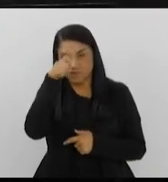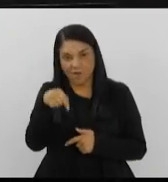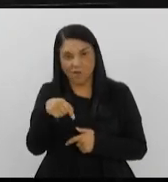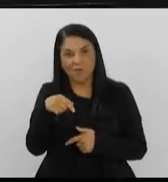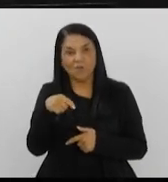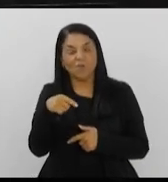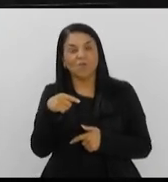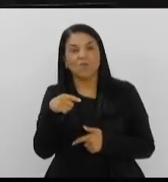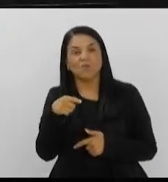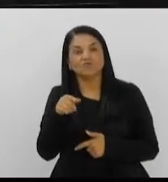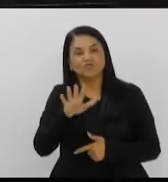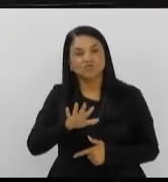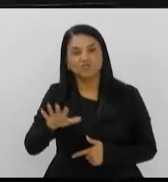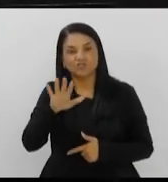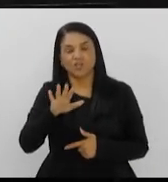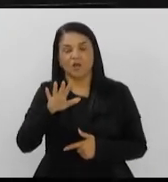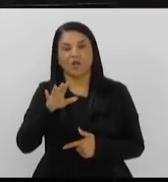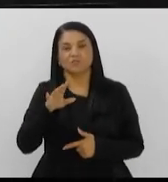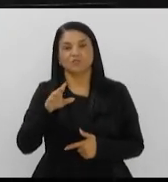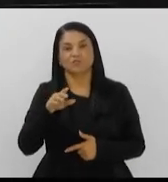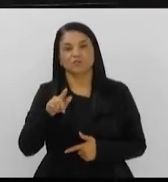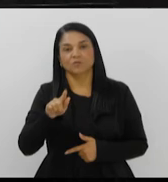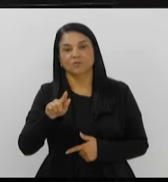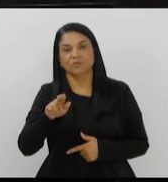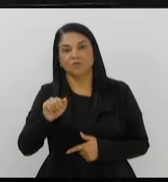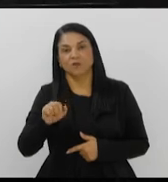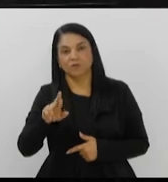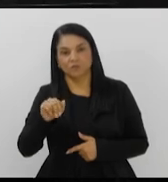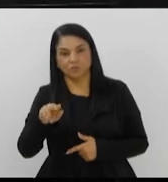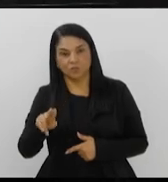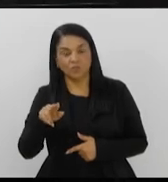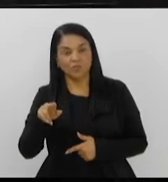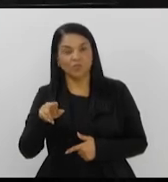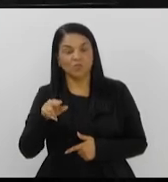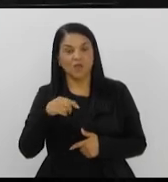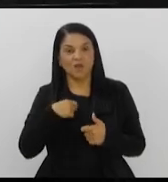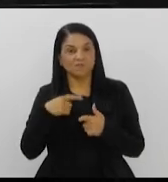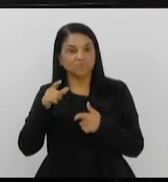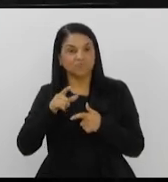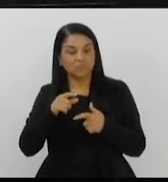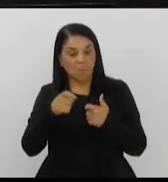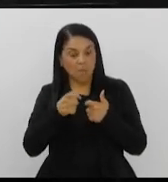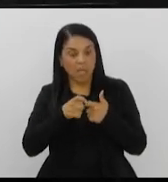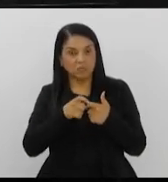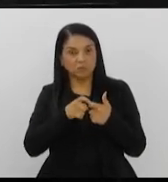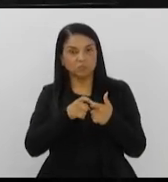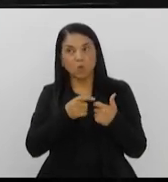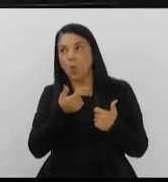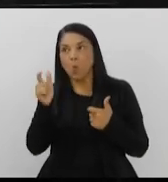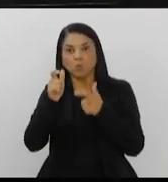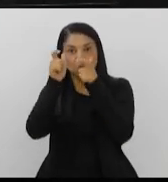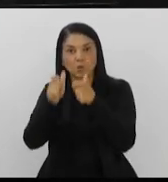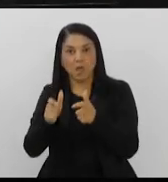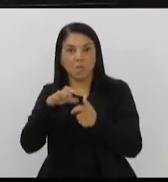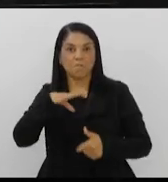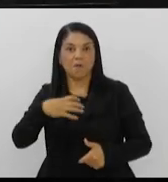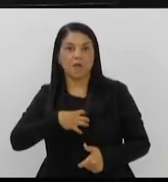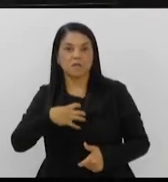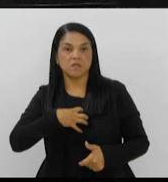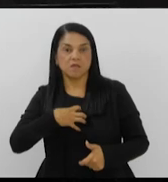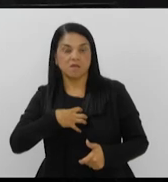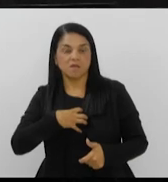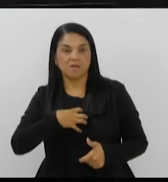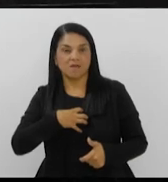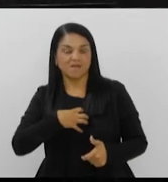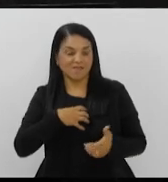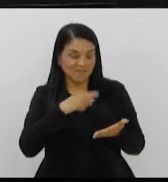Guarulhos, ele estava na Bahia, no consultório na Bahia, e a folha de ponto do médico sendo